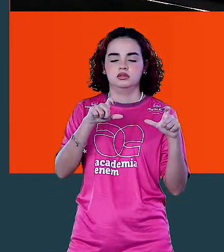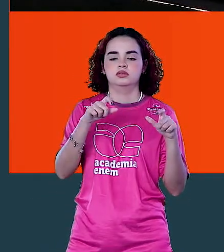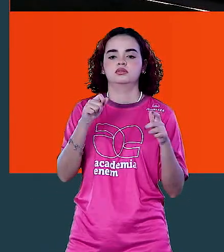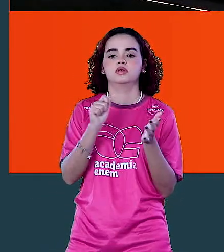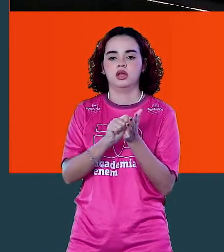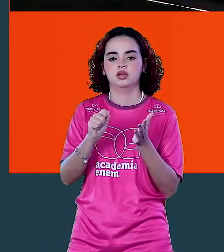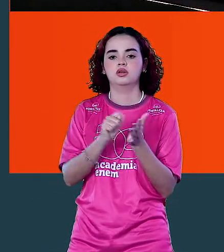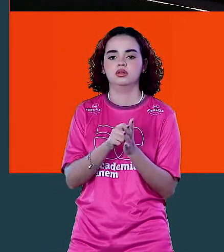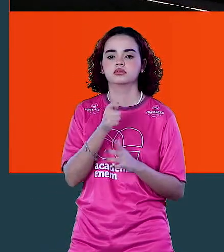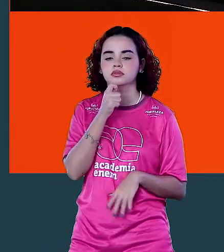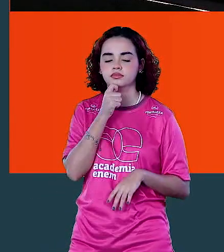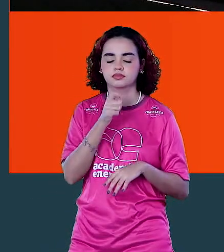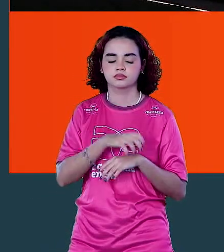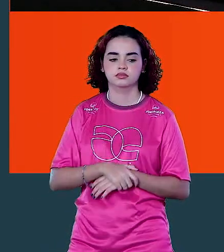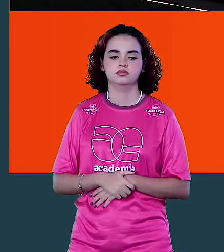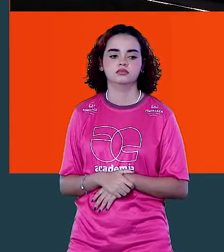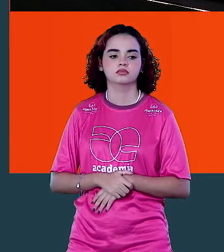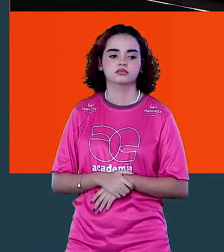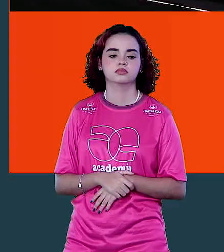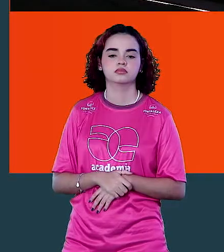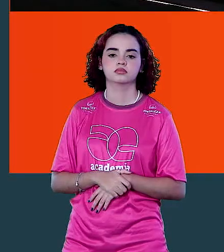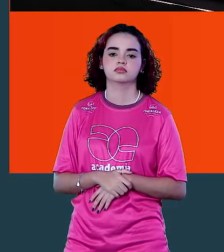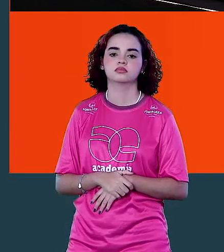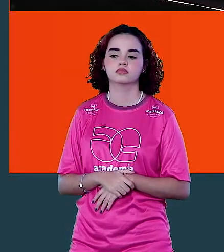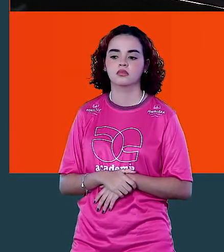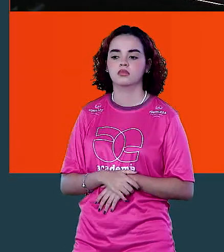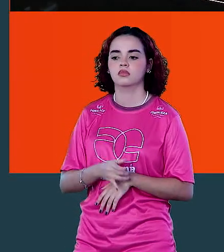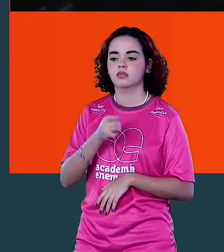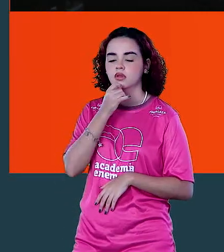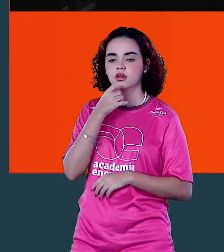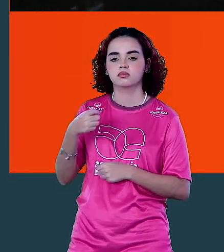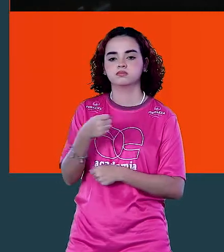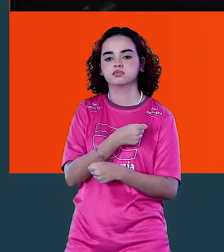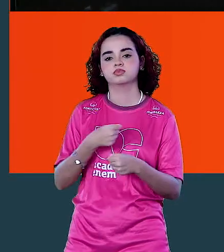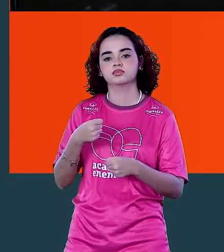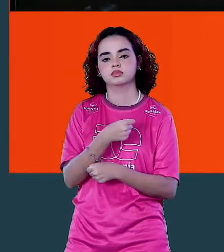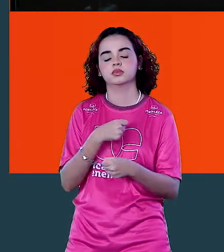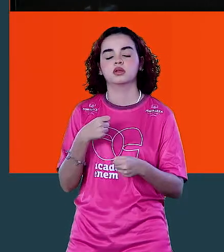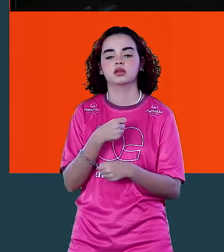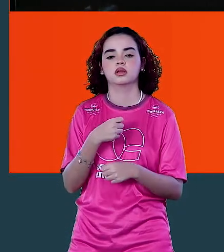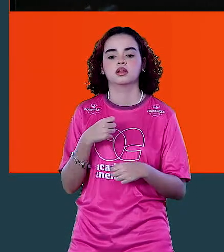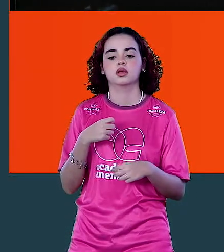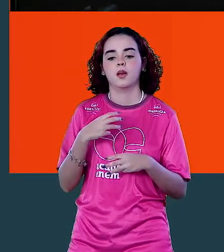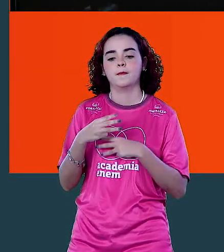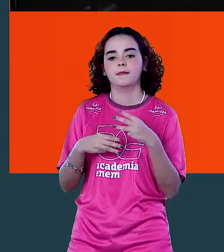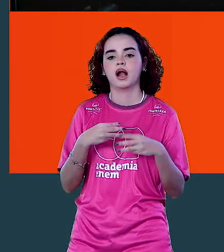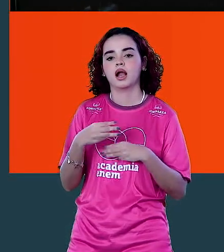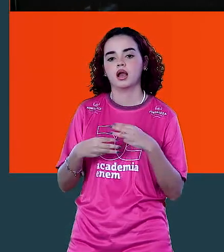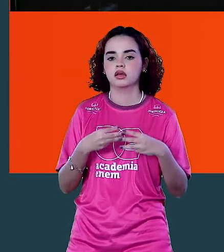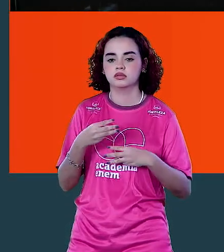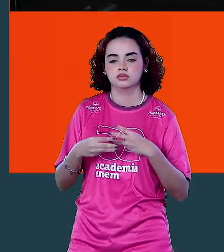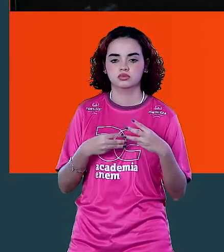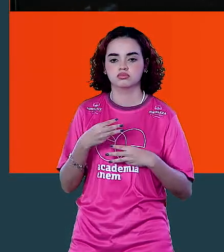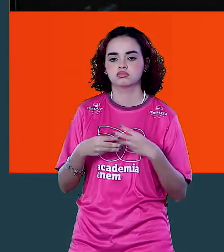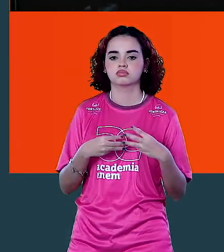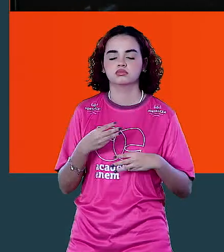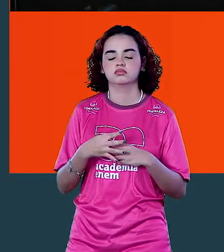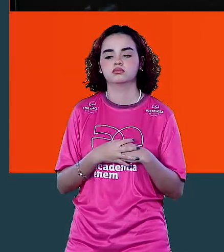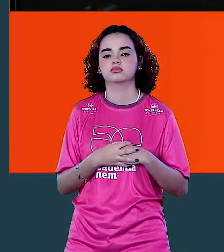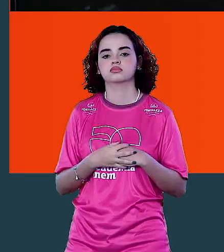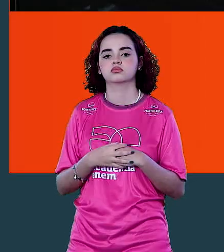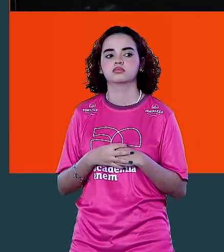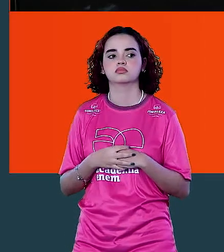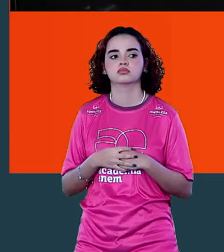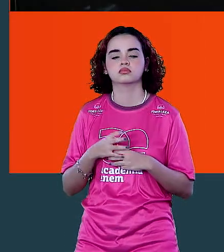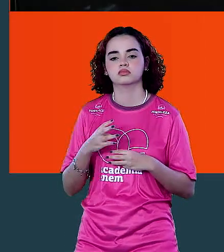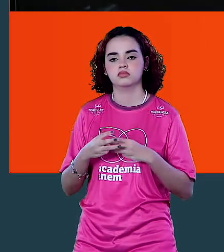anotar. Tu vai fazer um macarrão, certo? Chegar em casa, esse miojo. Macarrão, fez